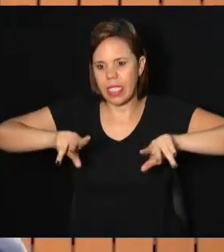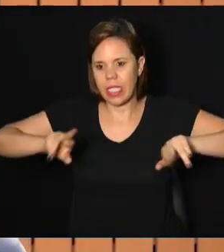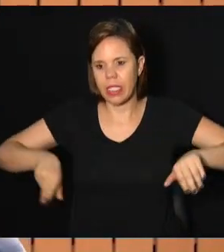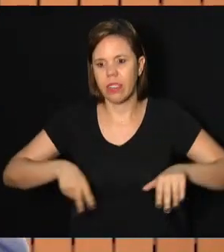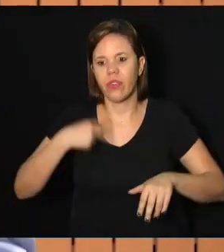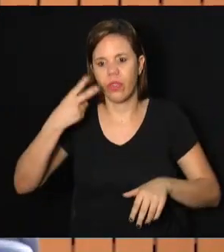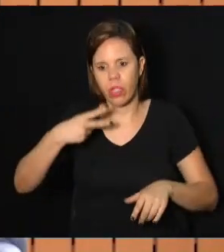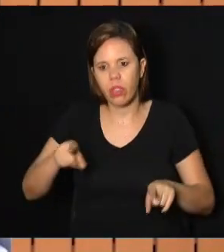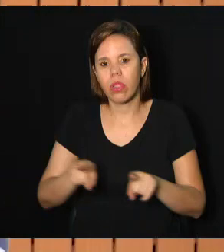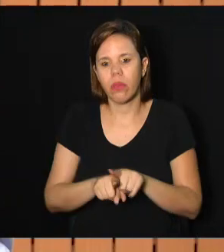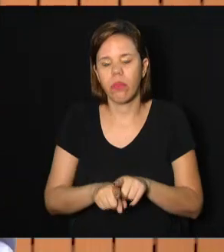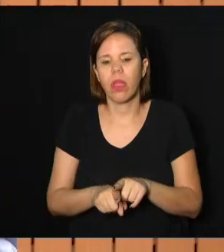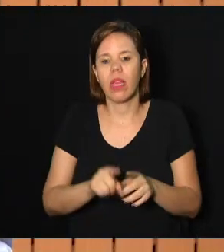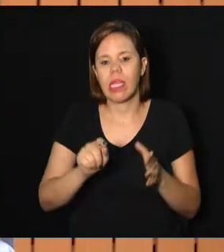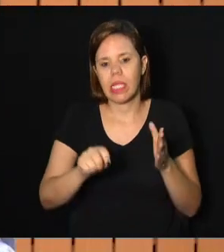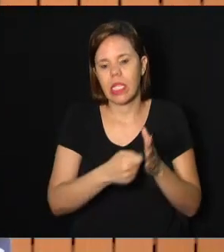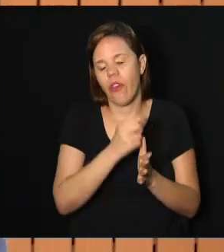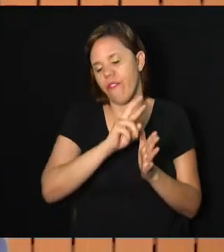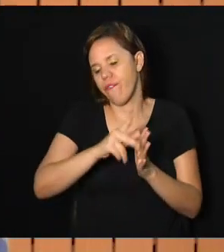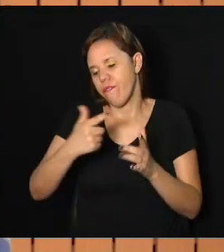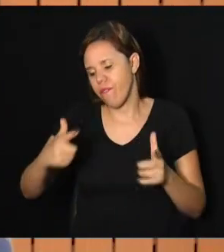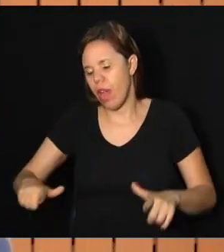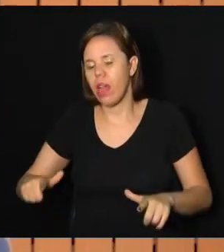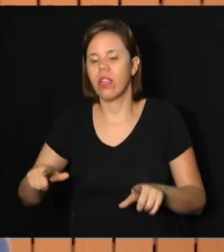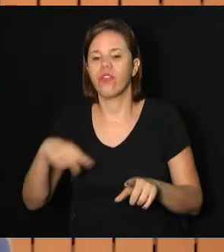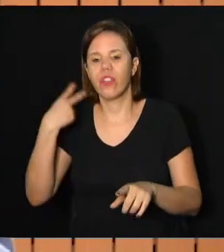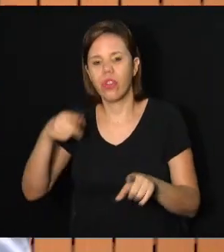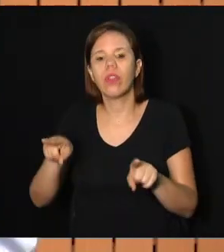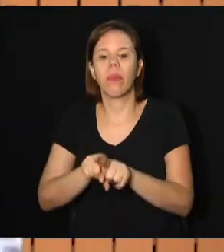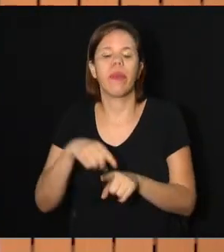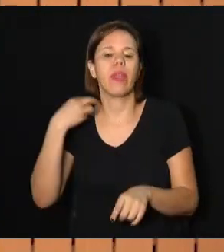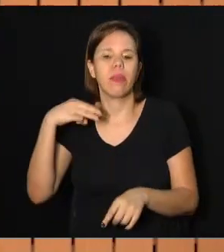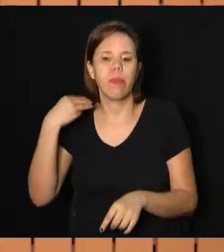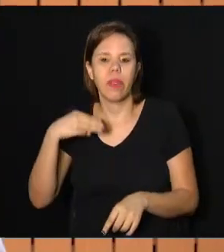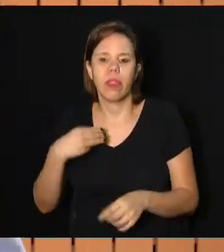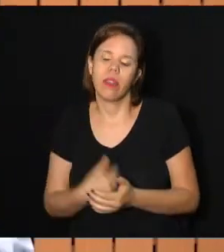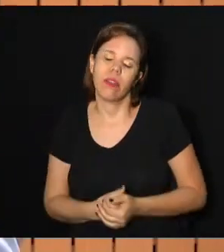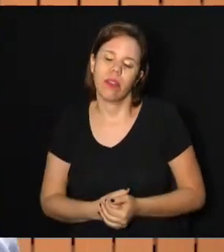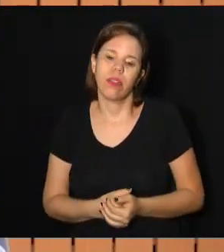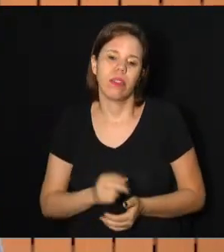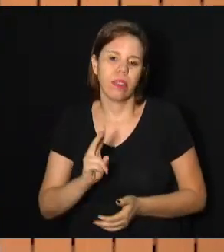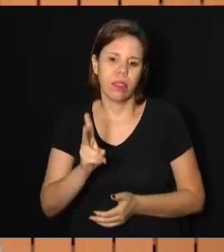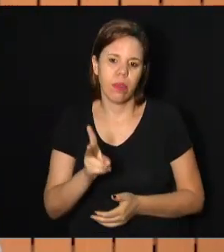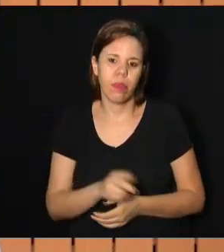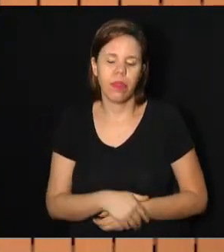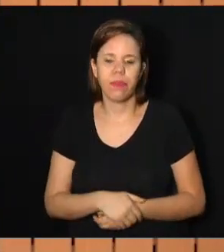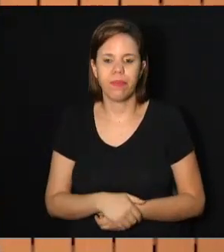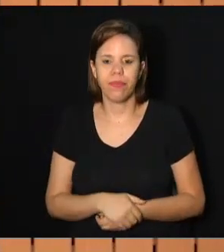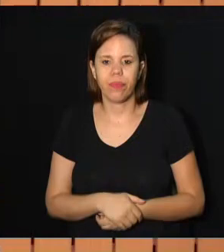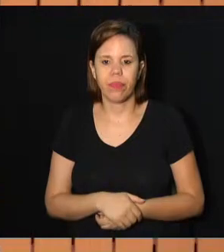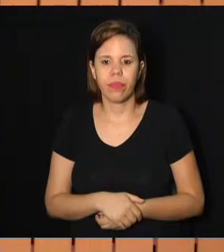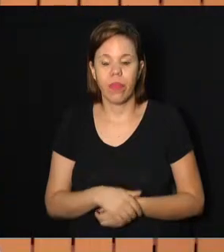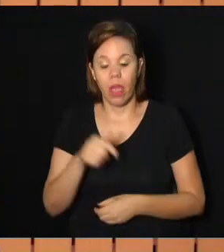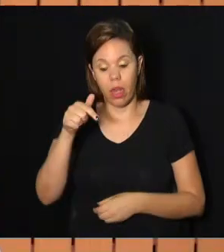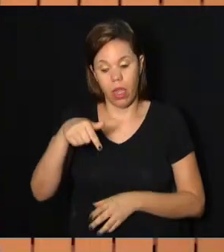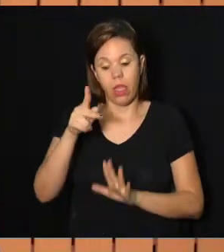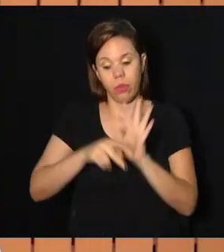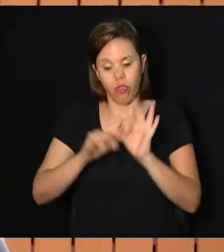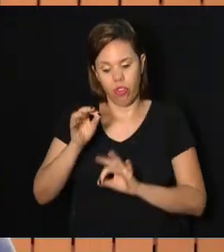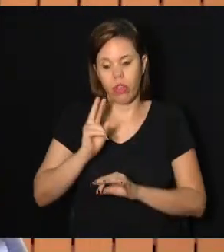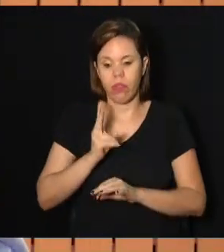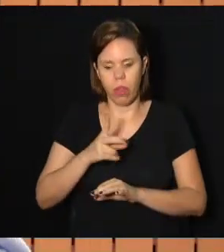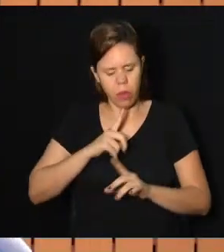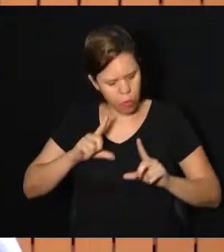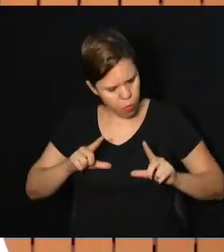vereadora Mariana, e assinado por outros vereadores, mas é importante dizer que a vereadora Mariana é sempre a vereadora que, nesse projeto, sempre